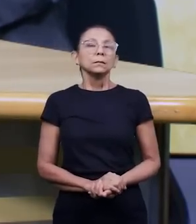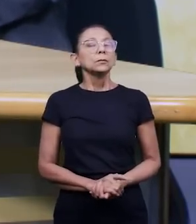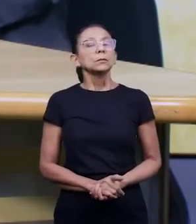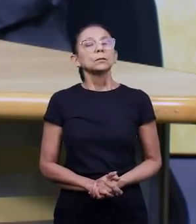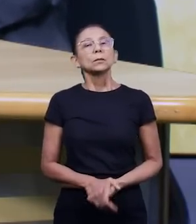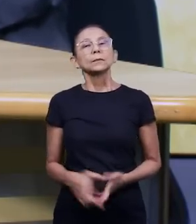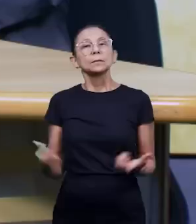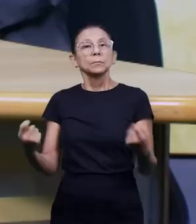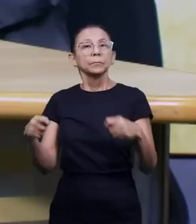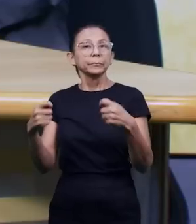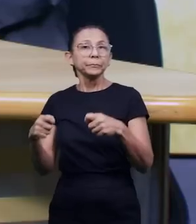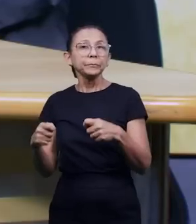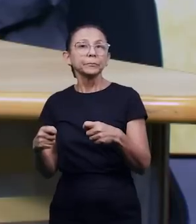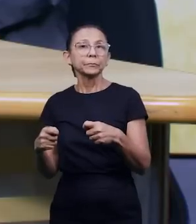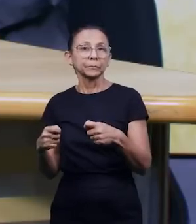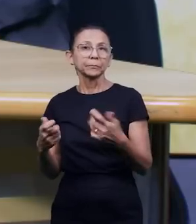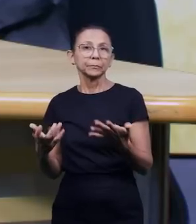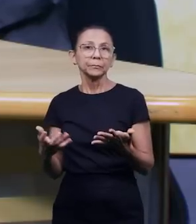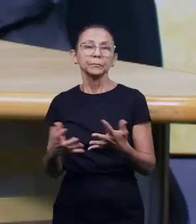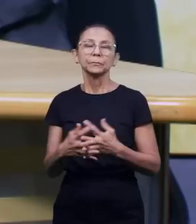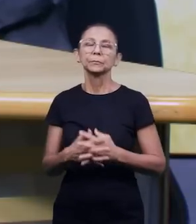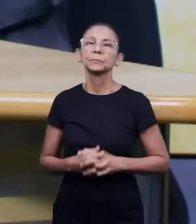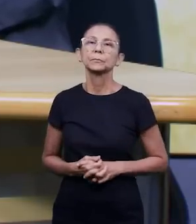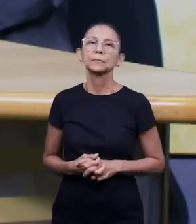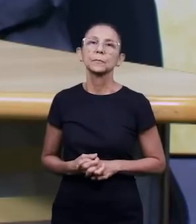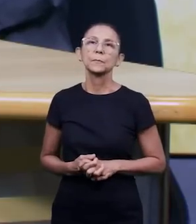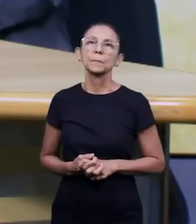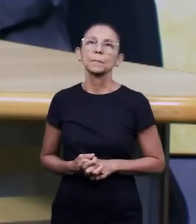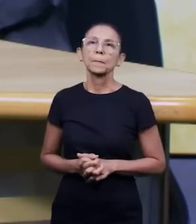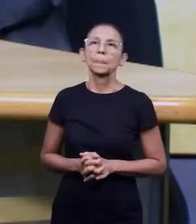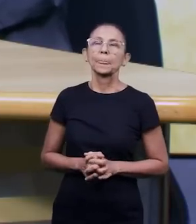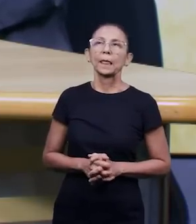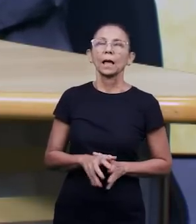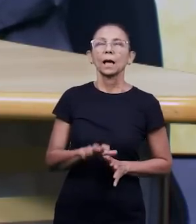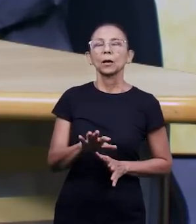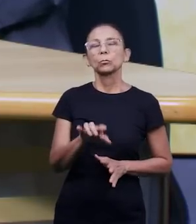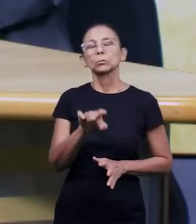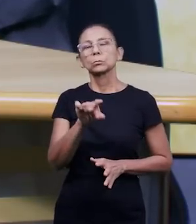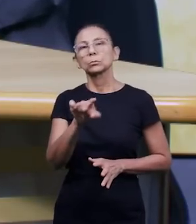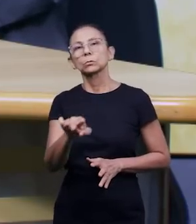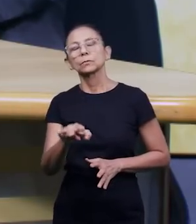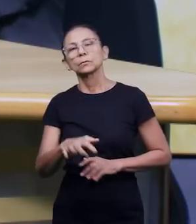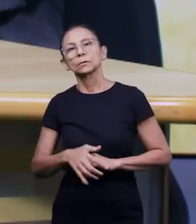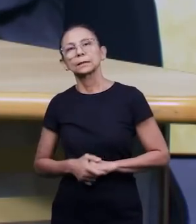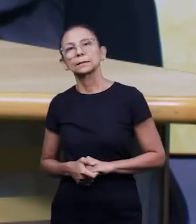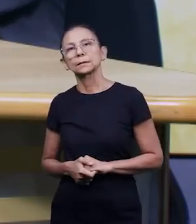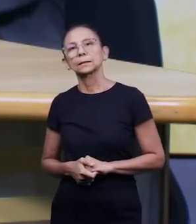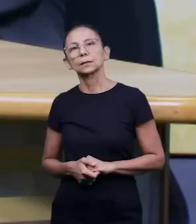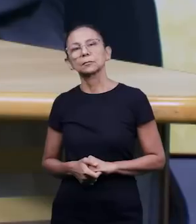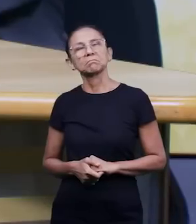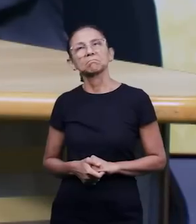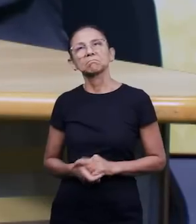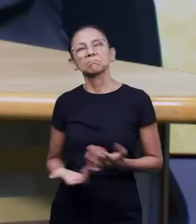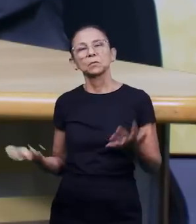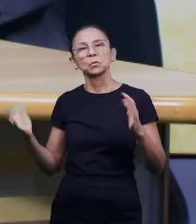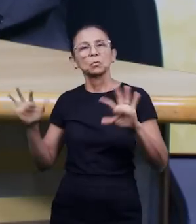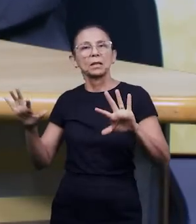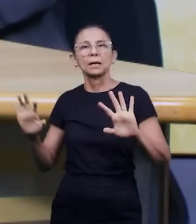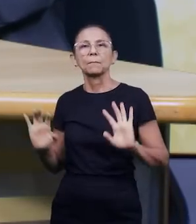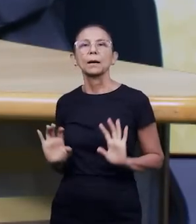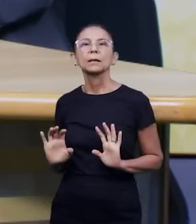decide governar a sua vida. Porque o crente, ele é governado pelo Espírito Santo. Mas